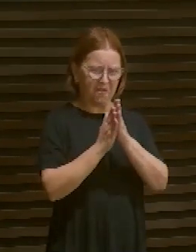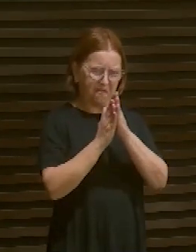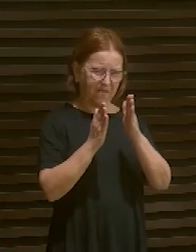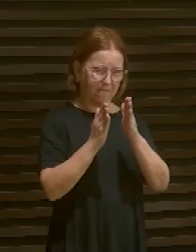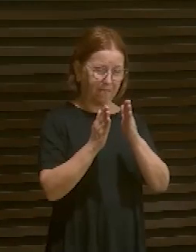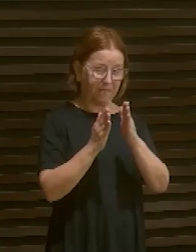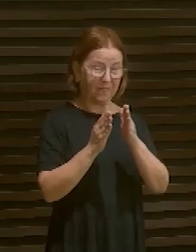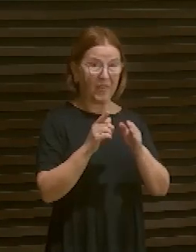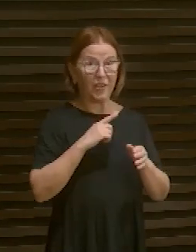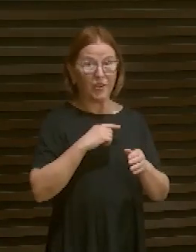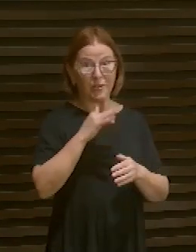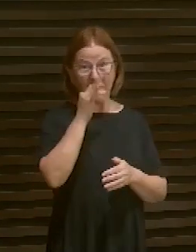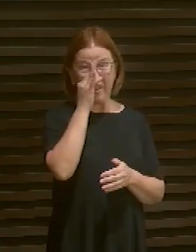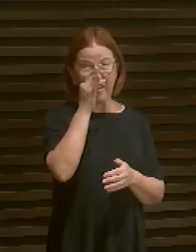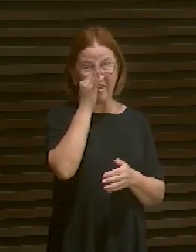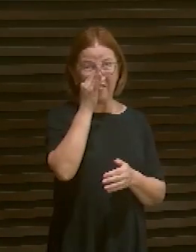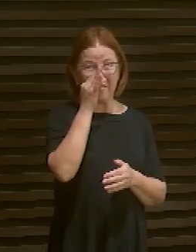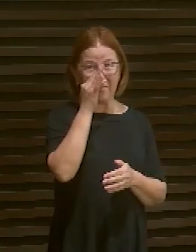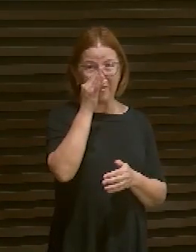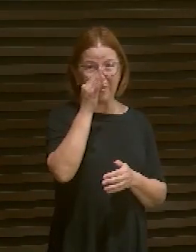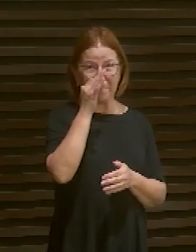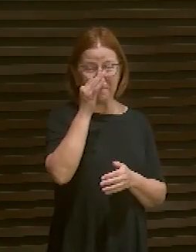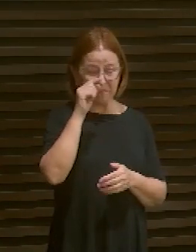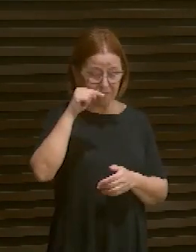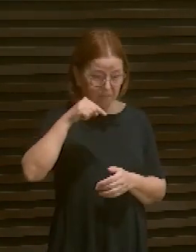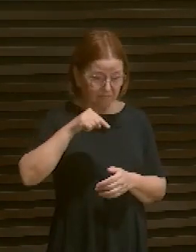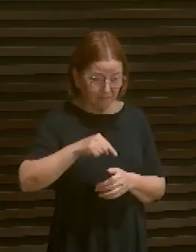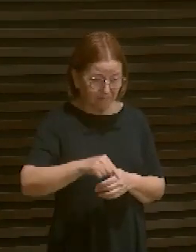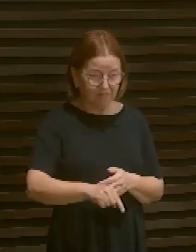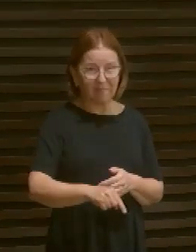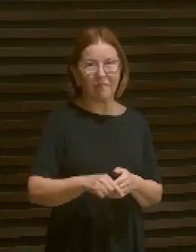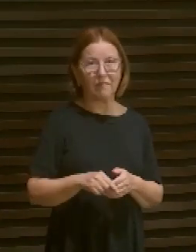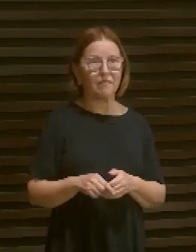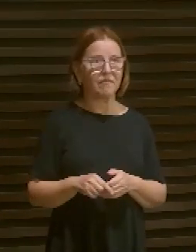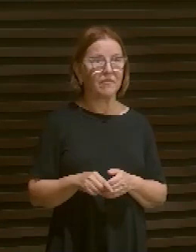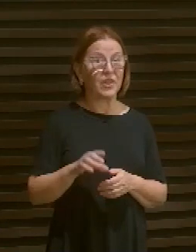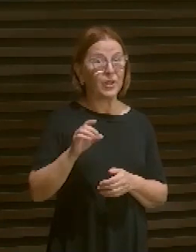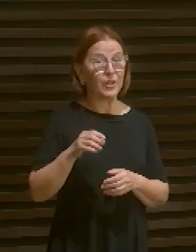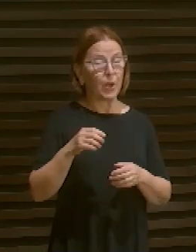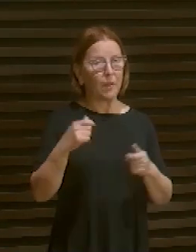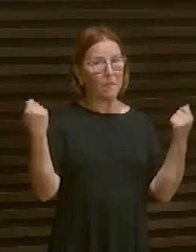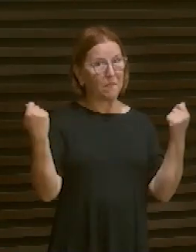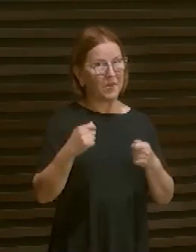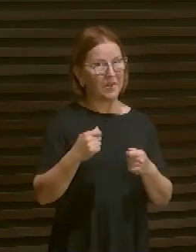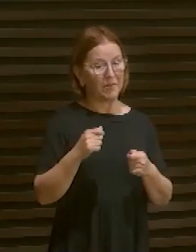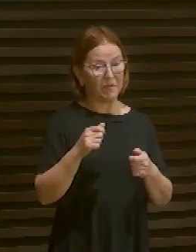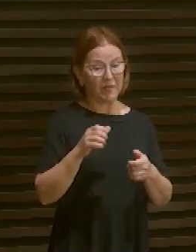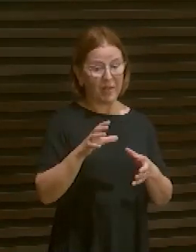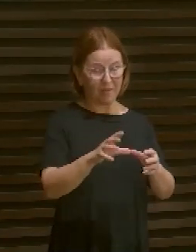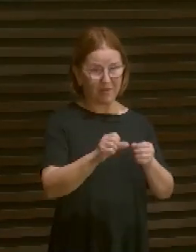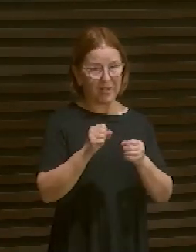inclinada a metros de profundidade. Somente seria possível pegá-la se uma